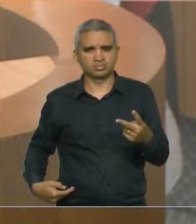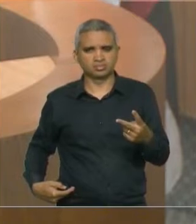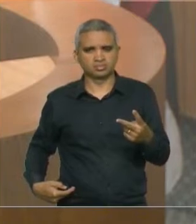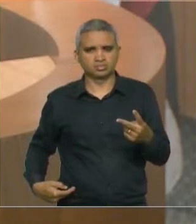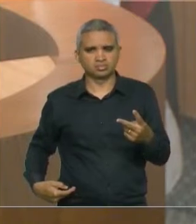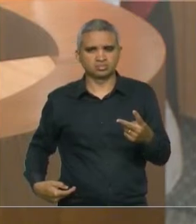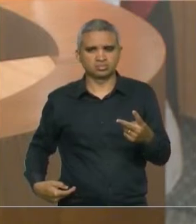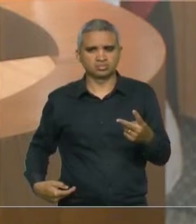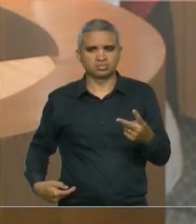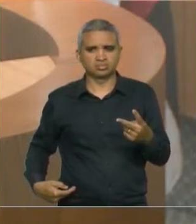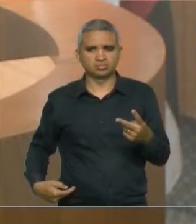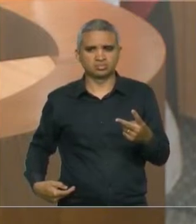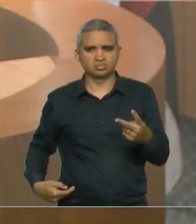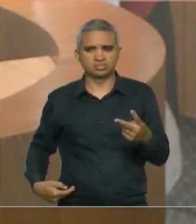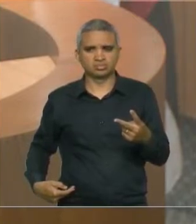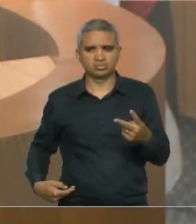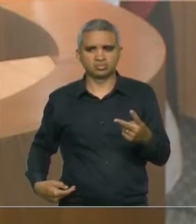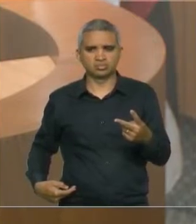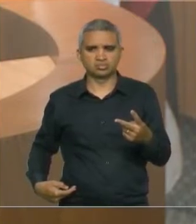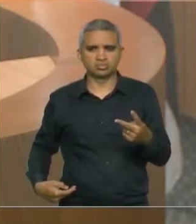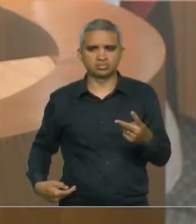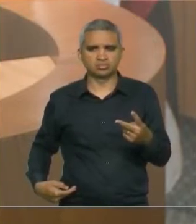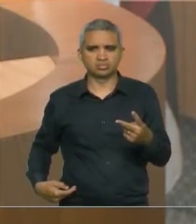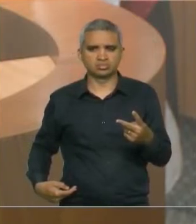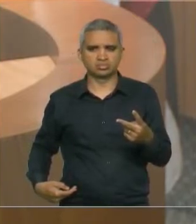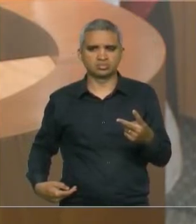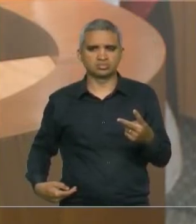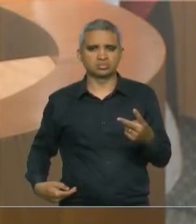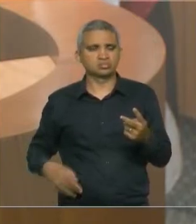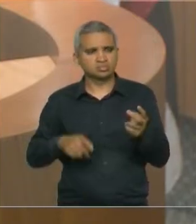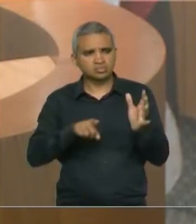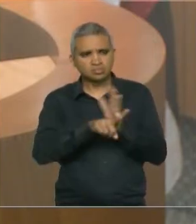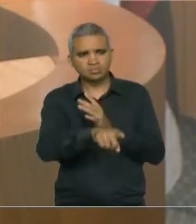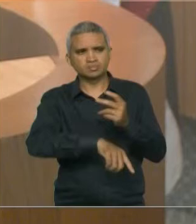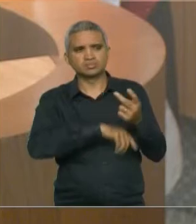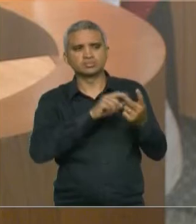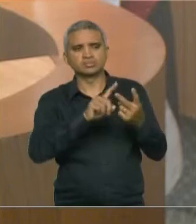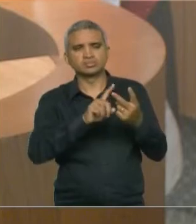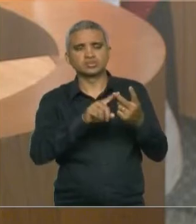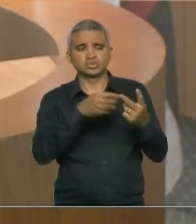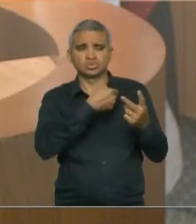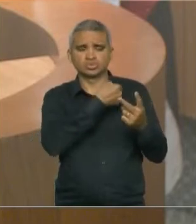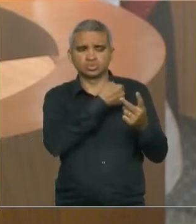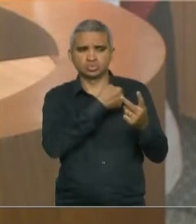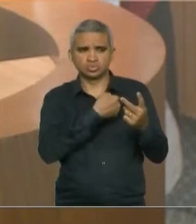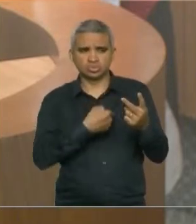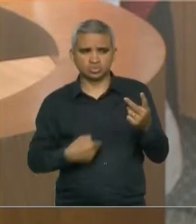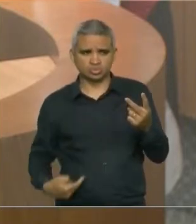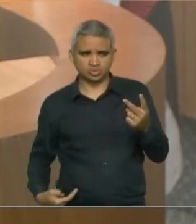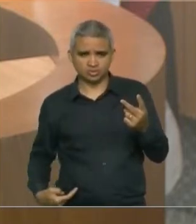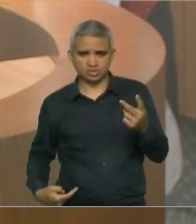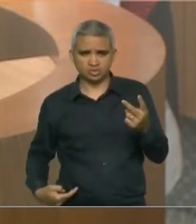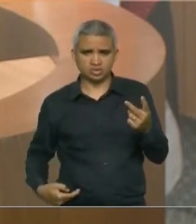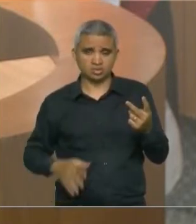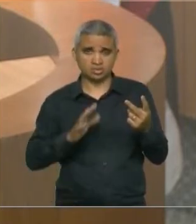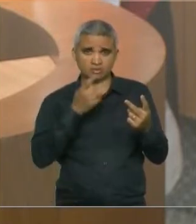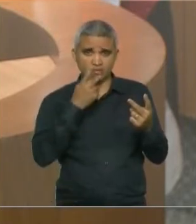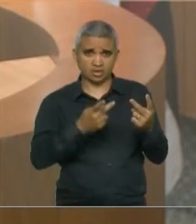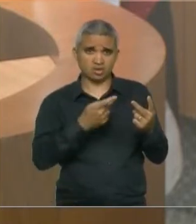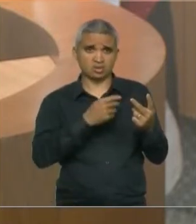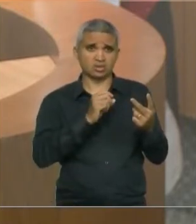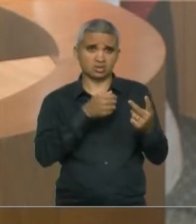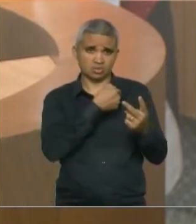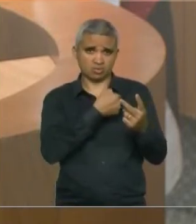enfrentando essa questão, se o governo está, quando eu falo governo, o senhor governador,